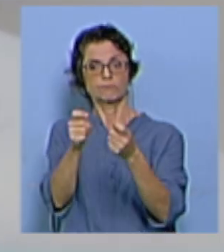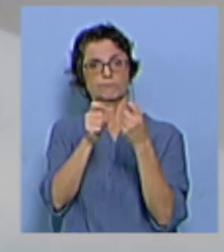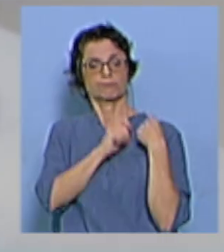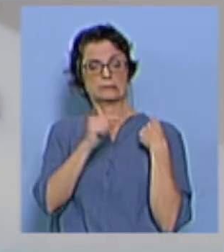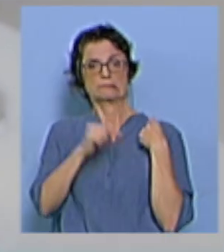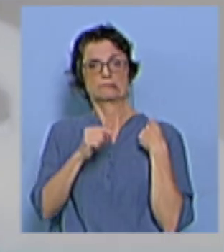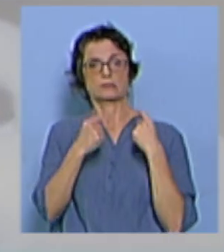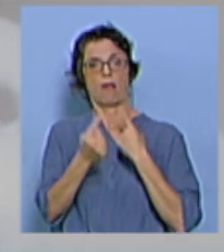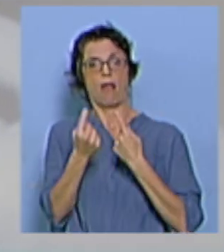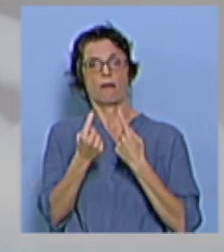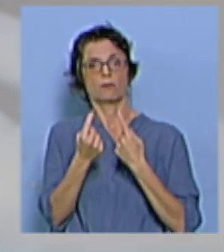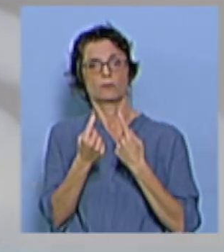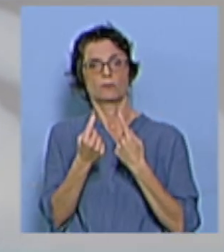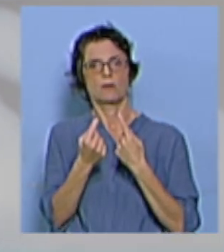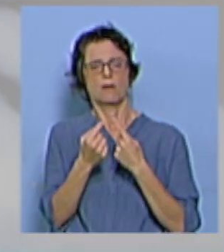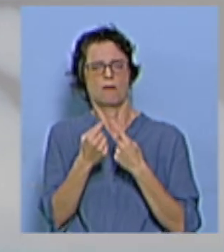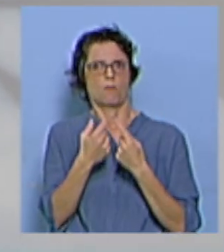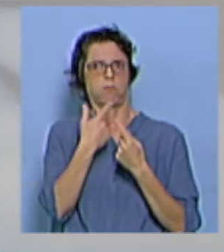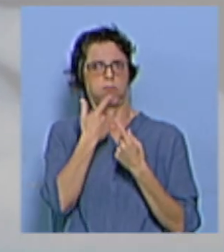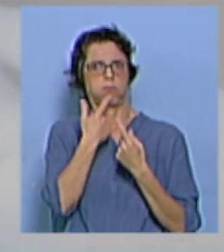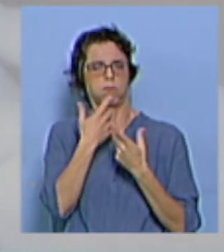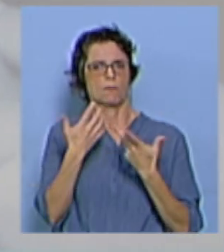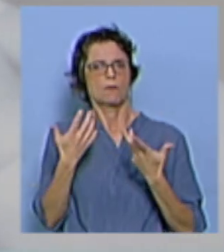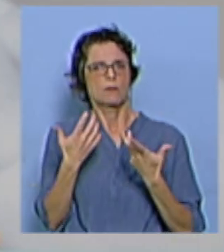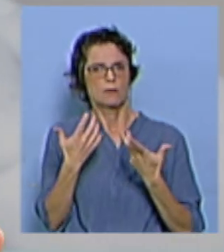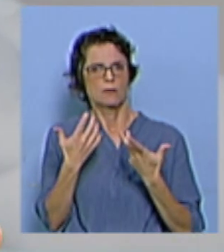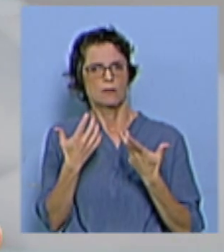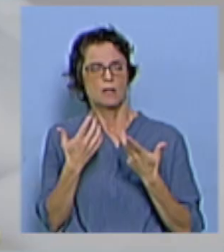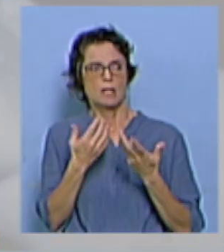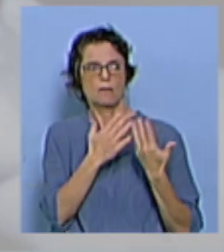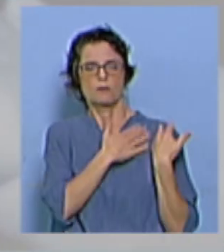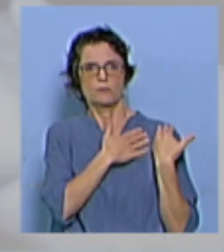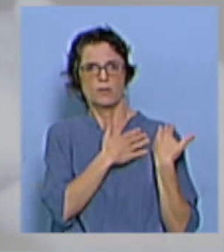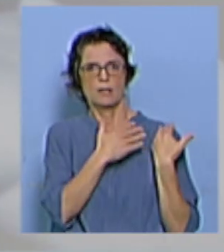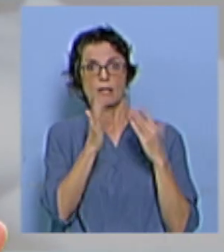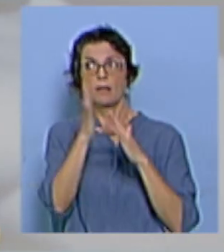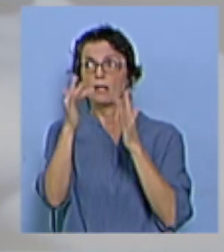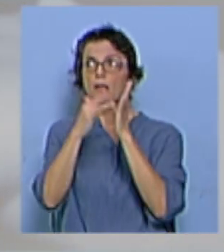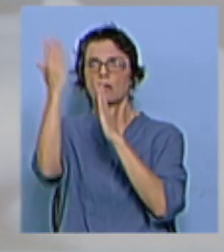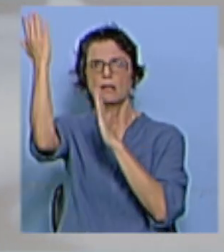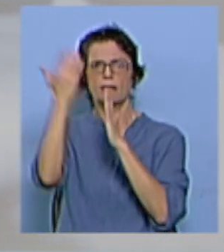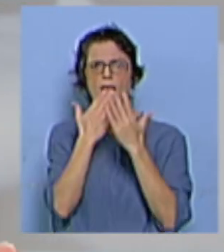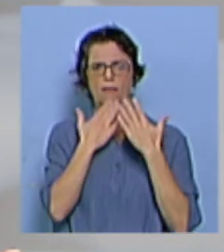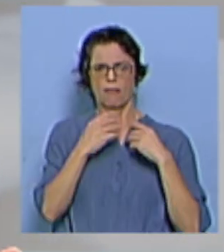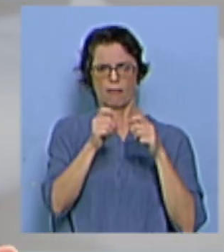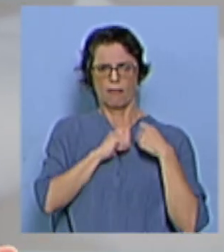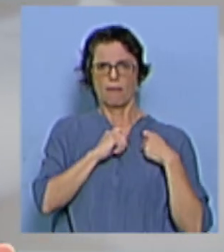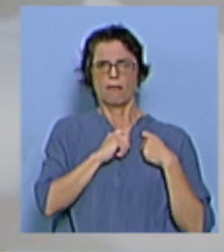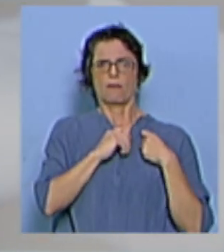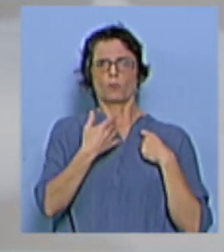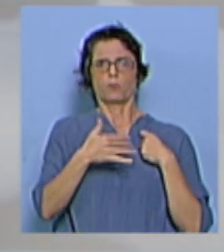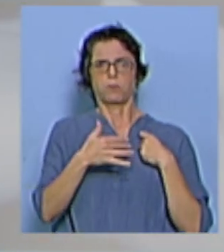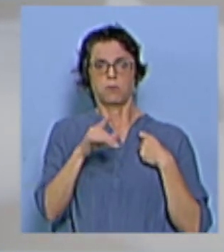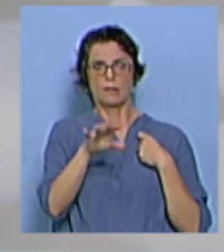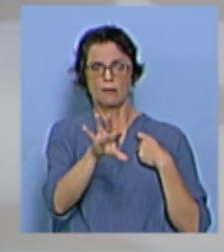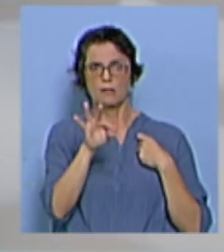muito grande para ele conseguir fazer sozinho. E, portanto, quando Deus lhe dá a possibilidade de ele fazer uma escolha, ele